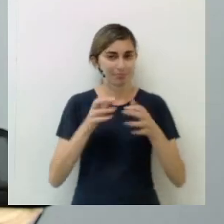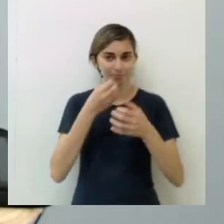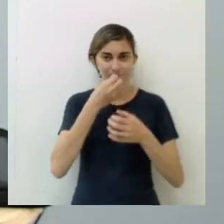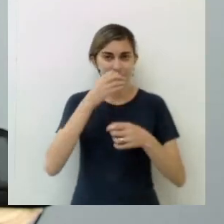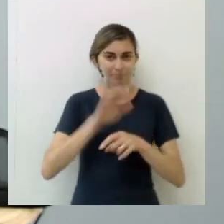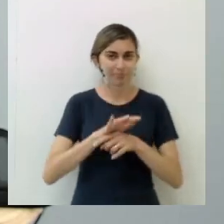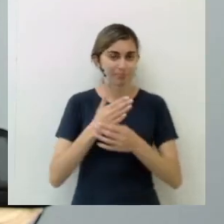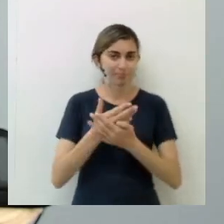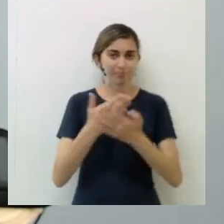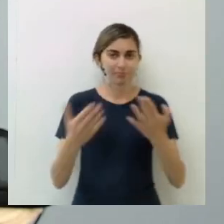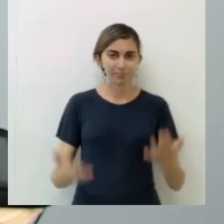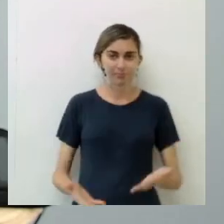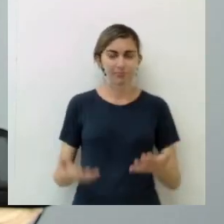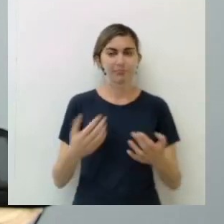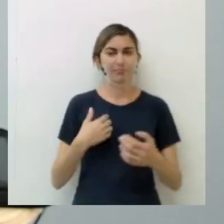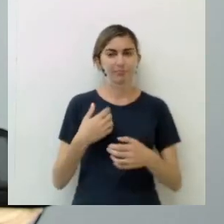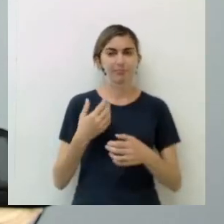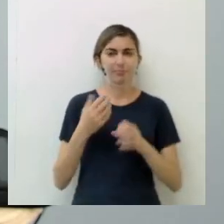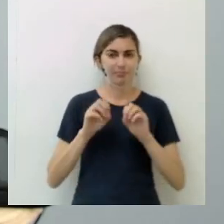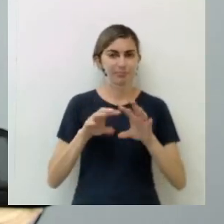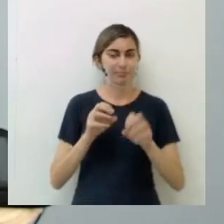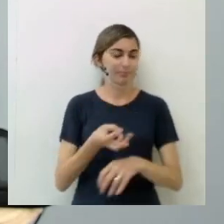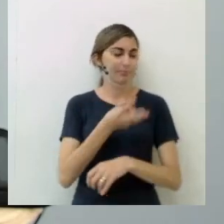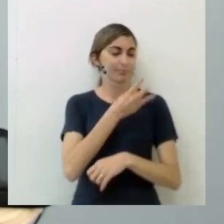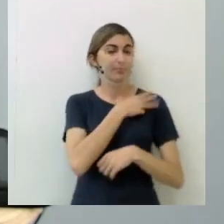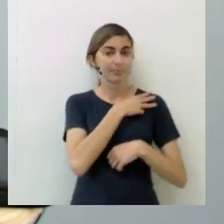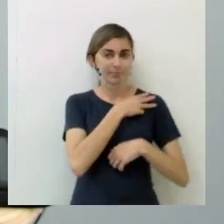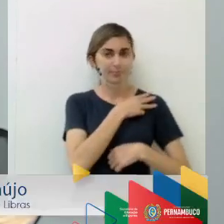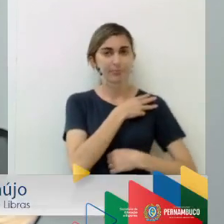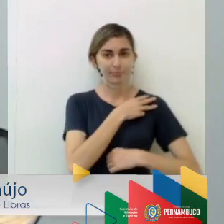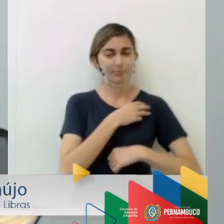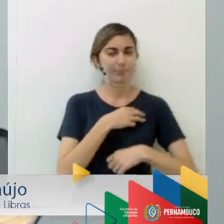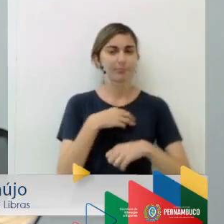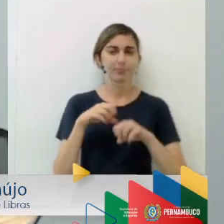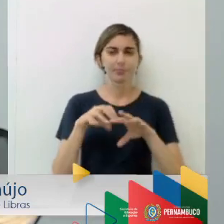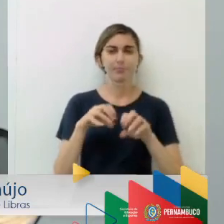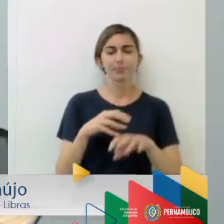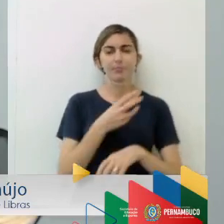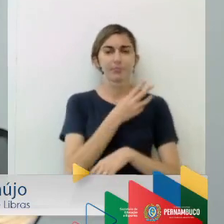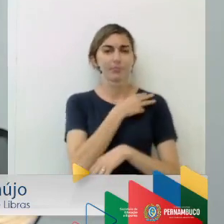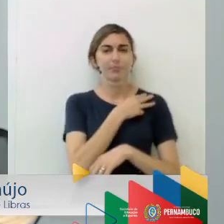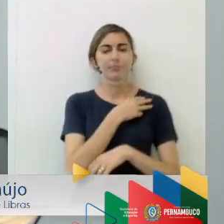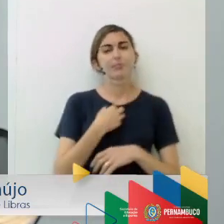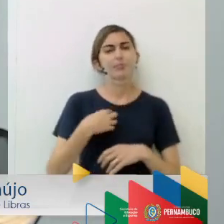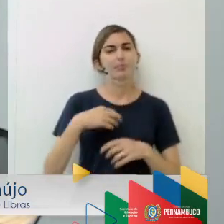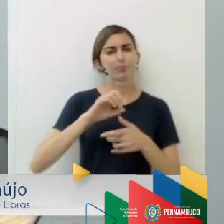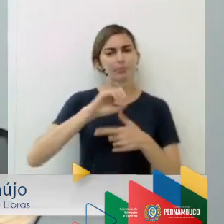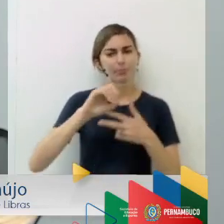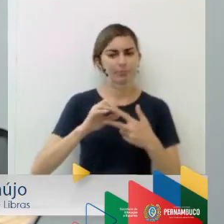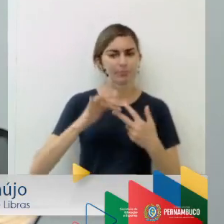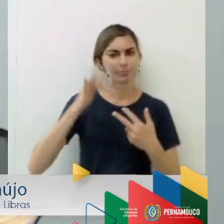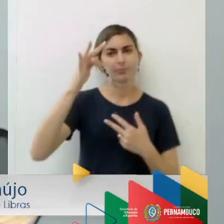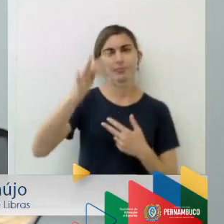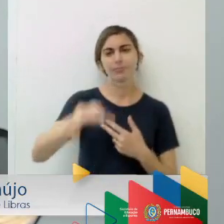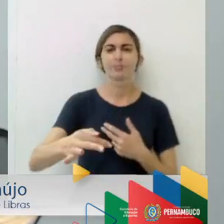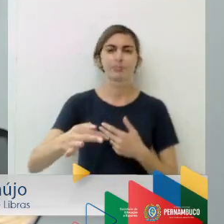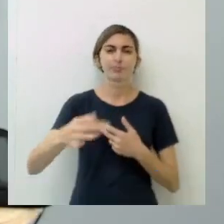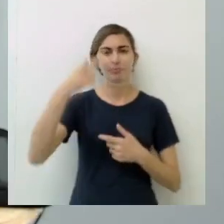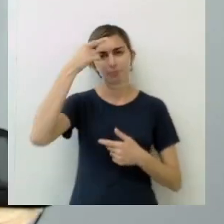Muito boa tarde a você, meu querido estudante, terceiro anista do ensino médio, meu pré-ENEM, meu